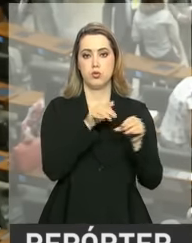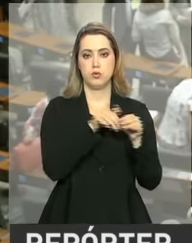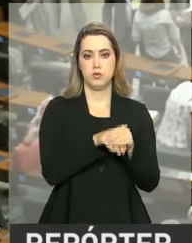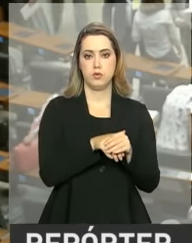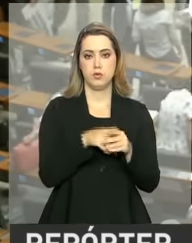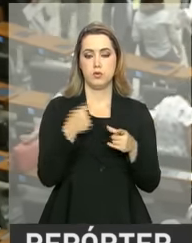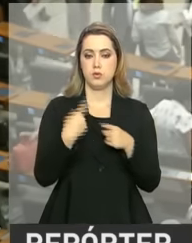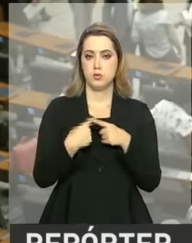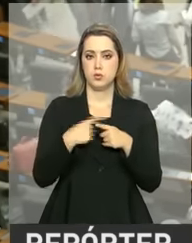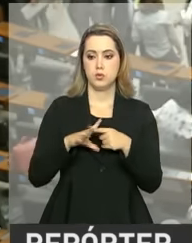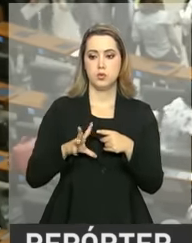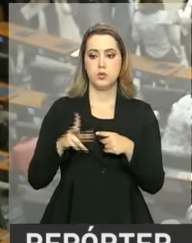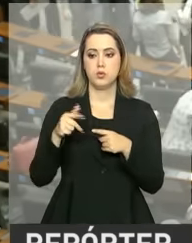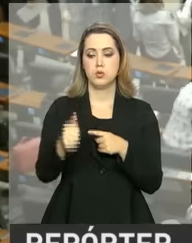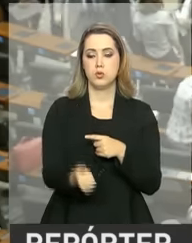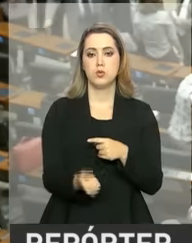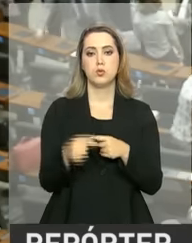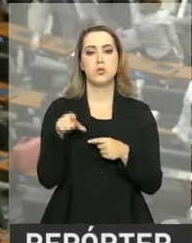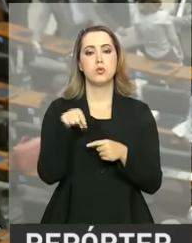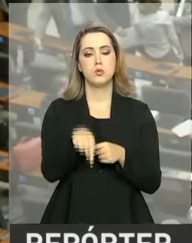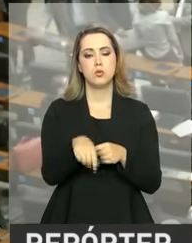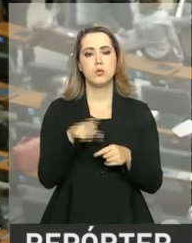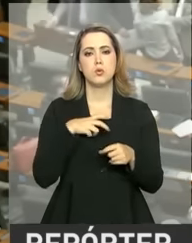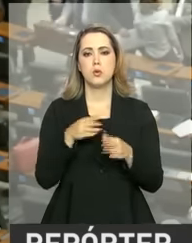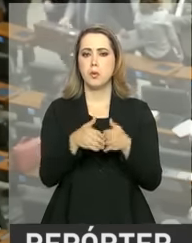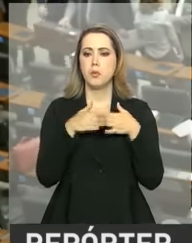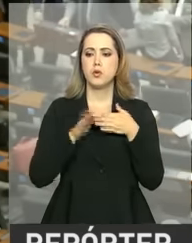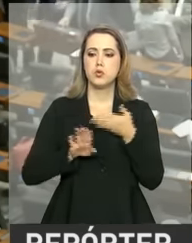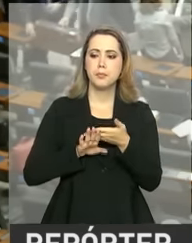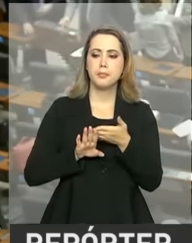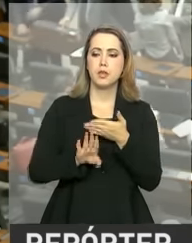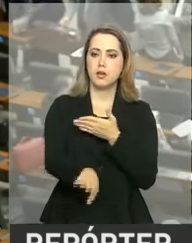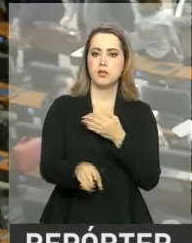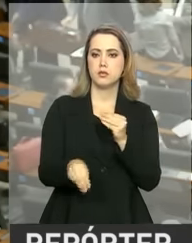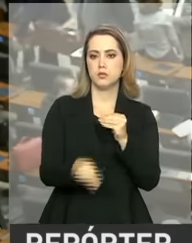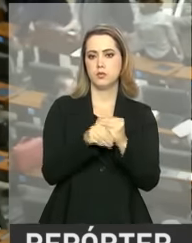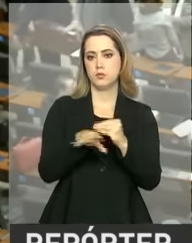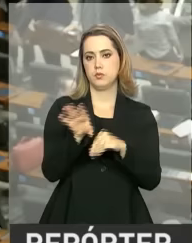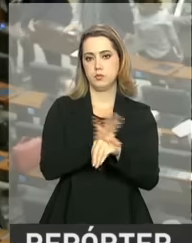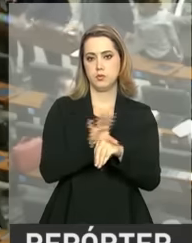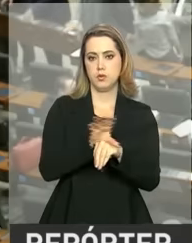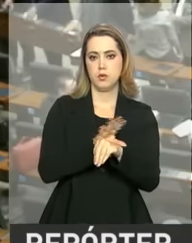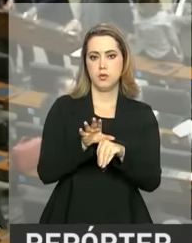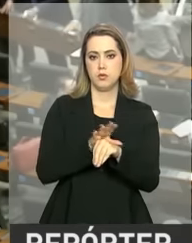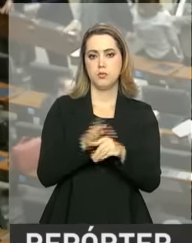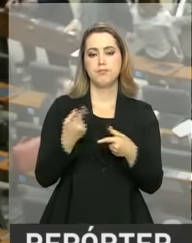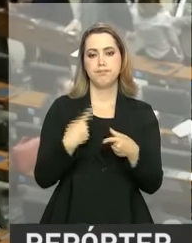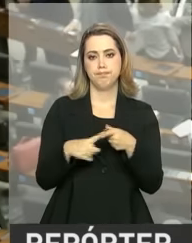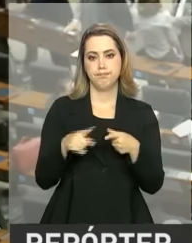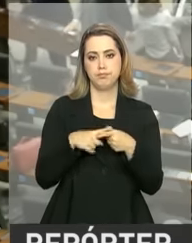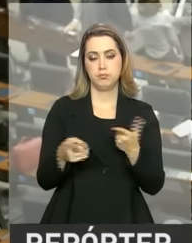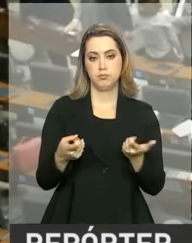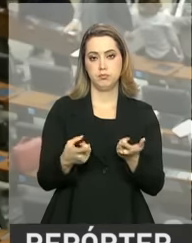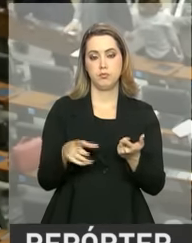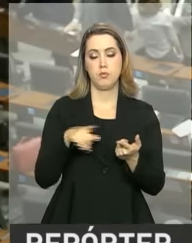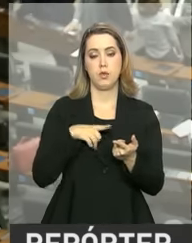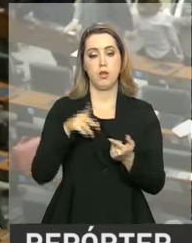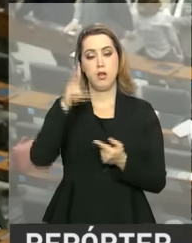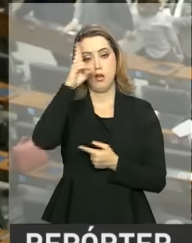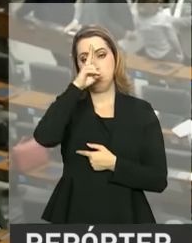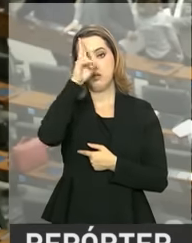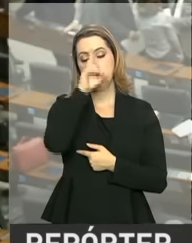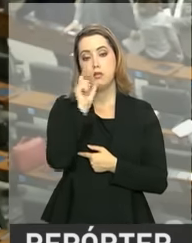solicitações daqui para frente que forem feitas neste sentido ficam prejudicadas. Lembrando que para a proposta de